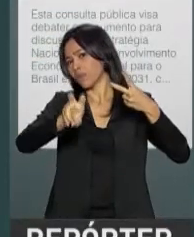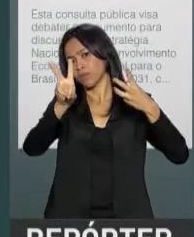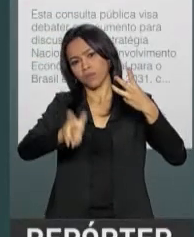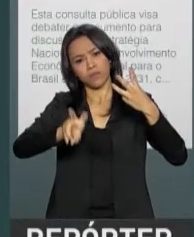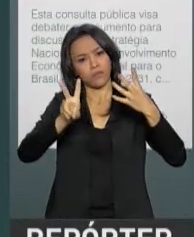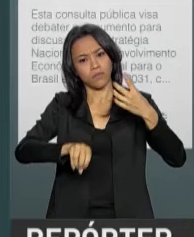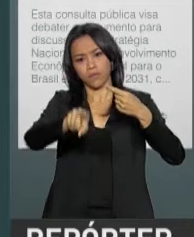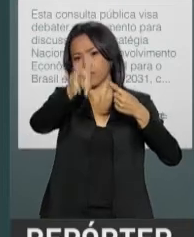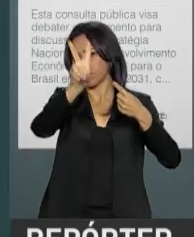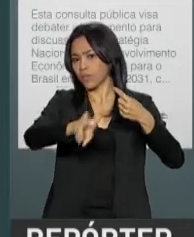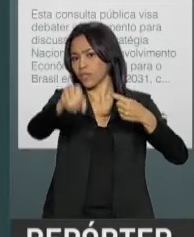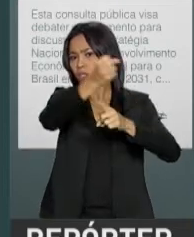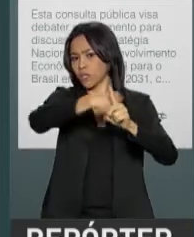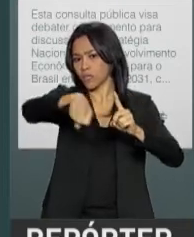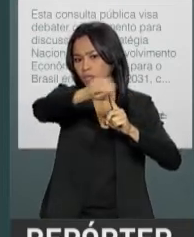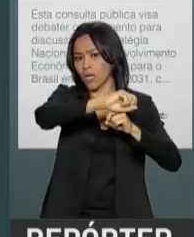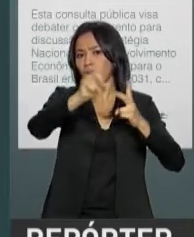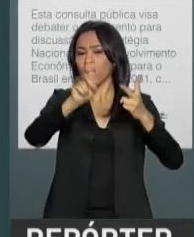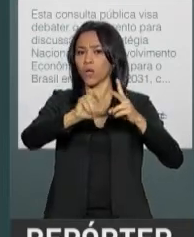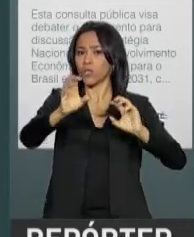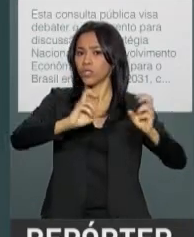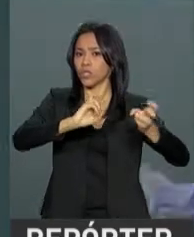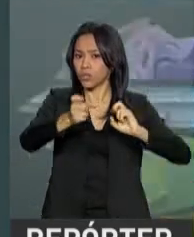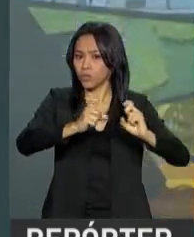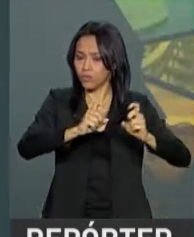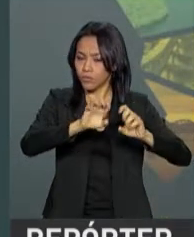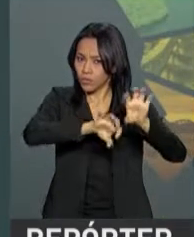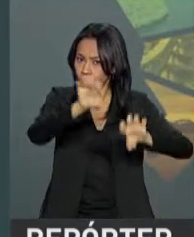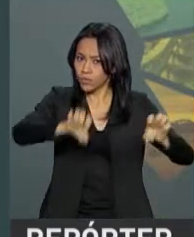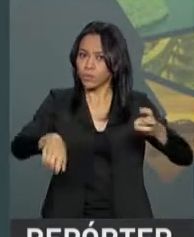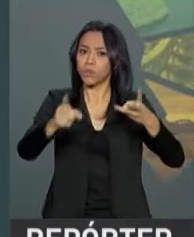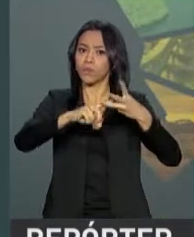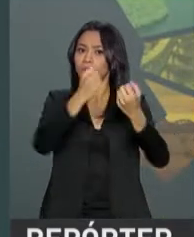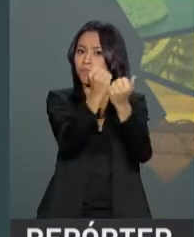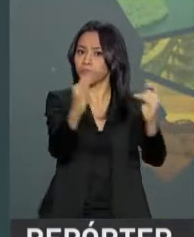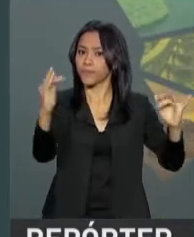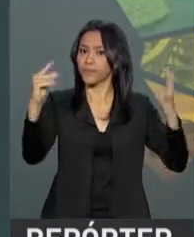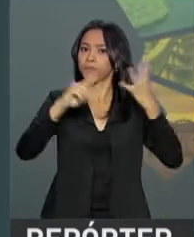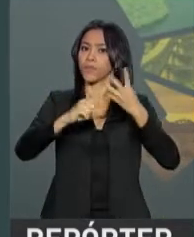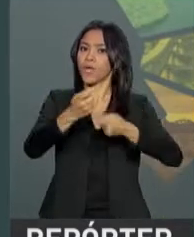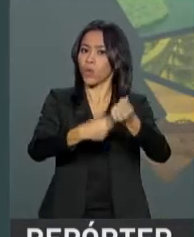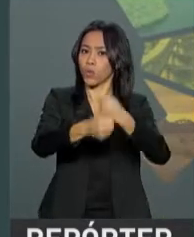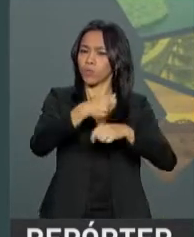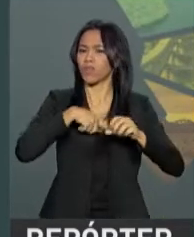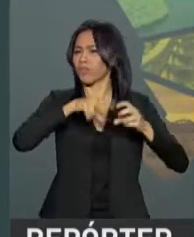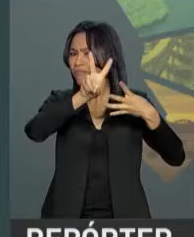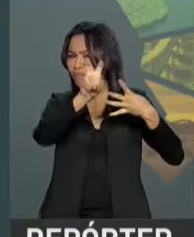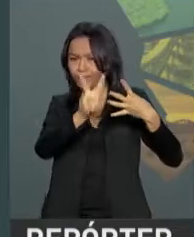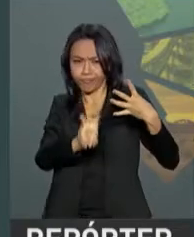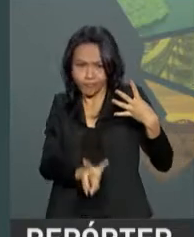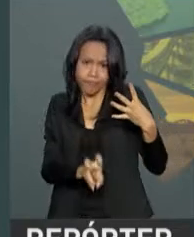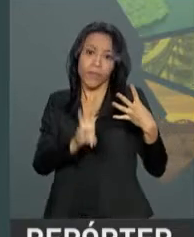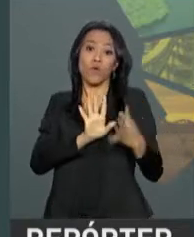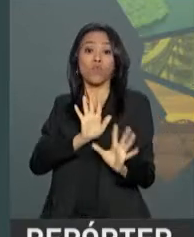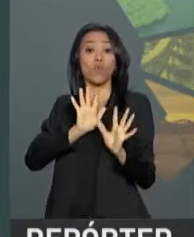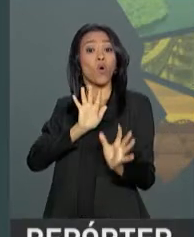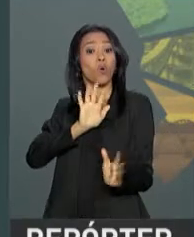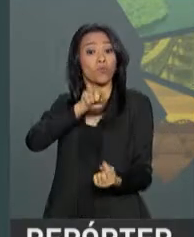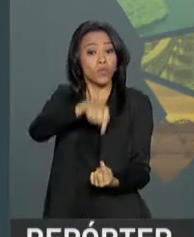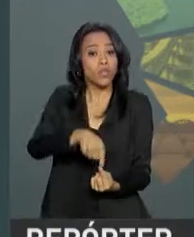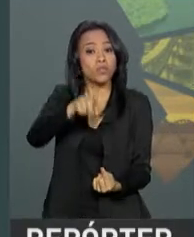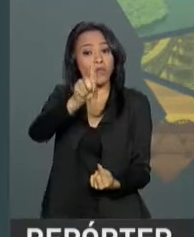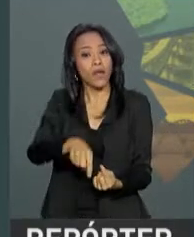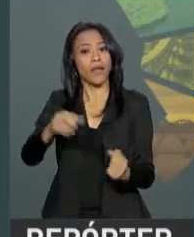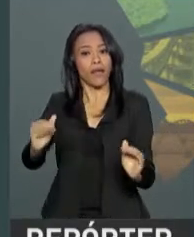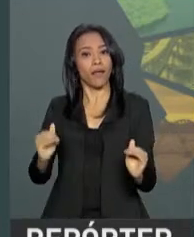social o setor de infraestrutura área ambiental e o setor econômico o documento tem como meta final elevar a renda